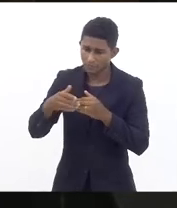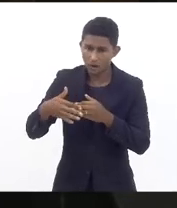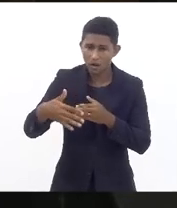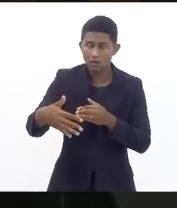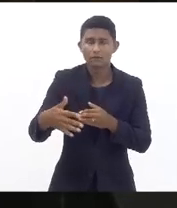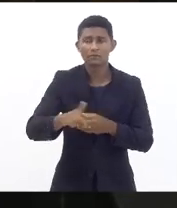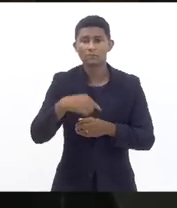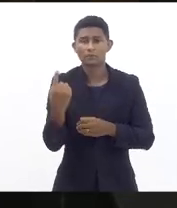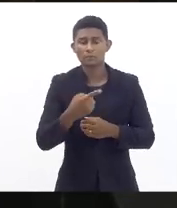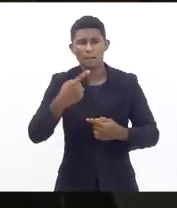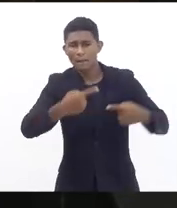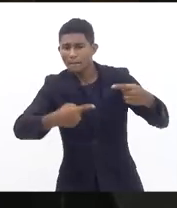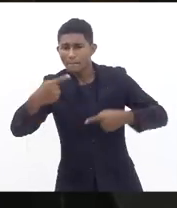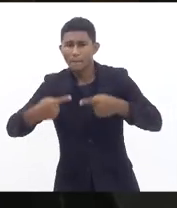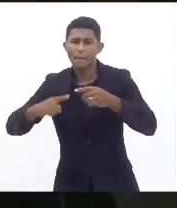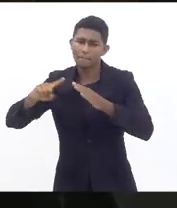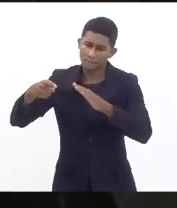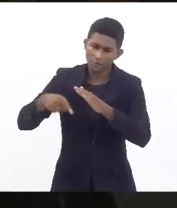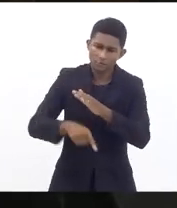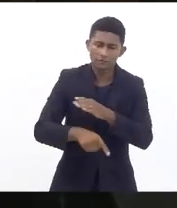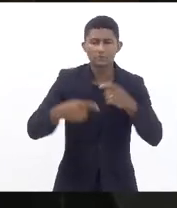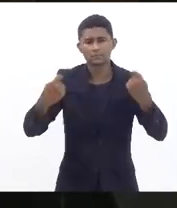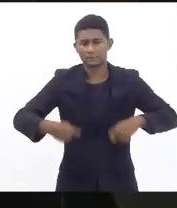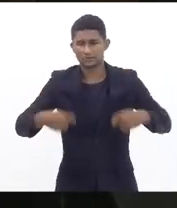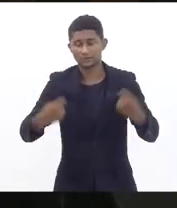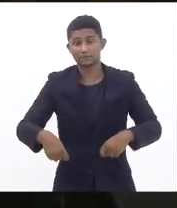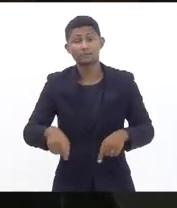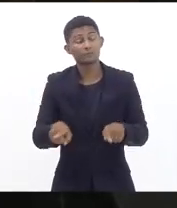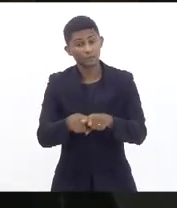aprofundar a nossa discussão. Queria ver a tua opinião